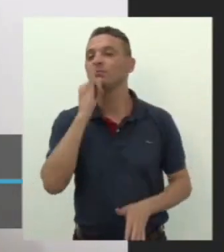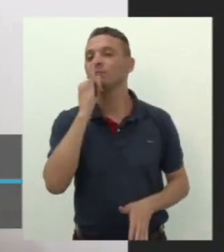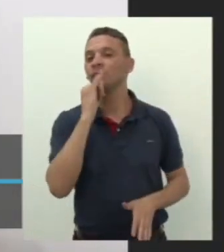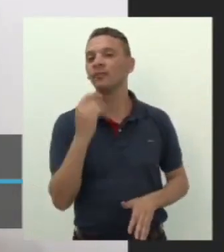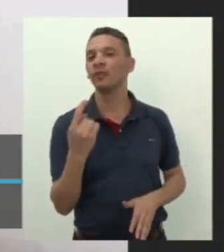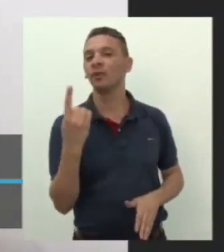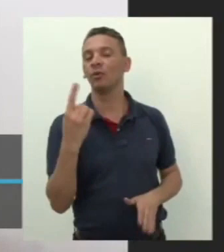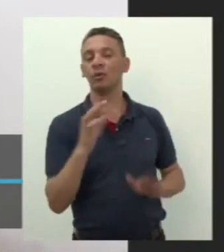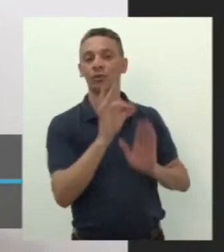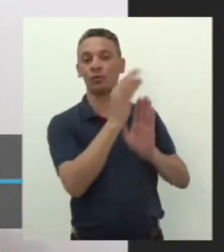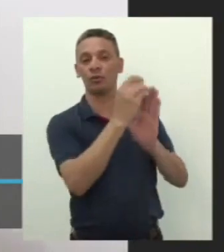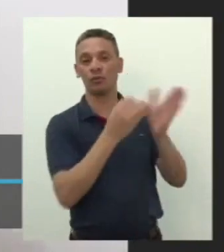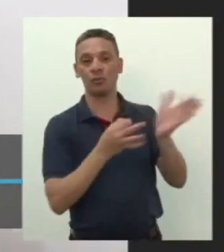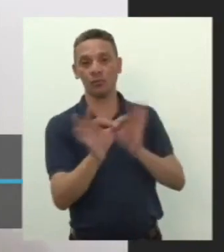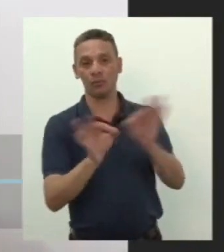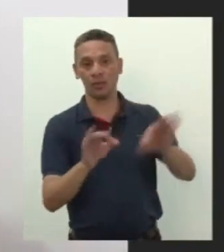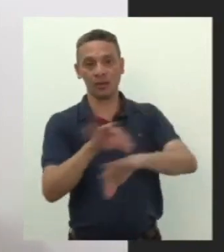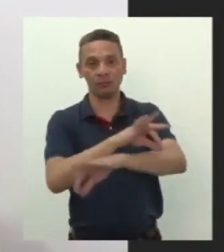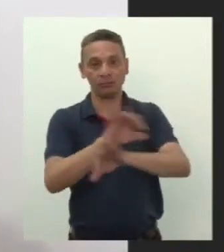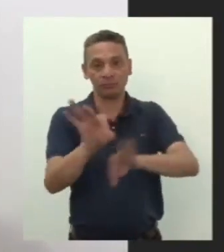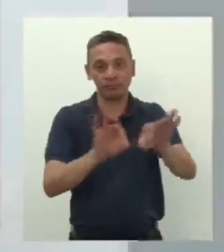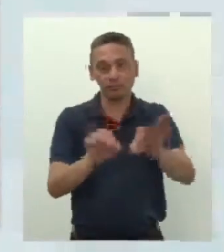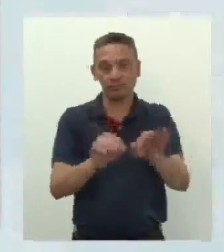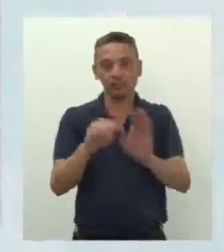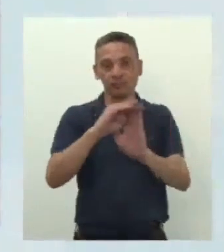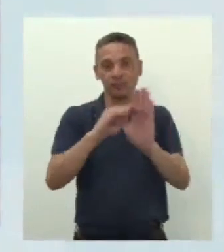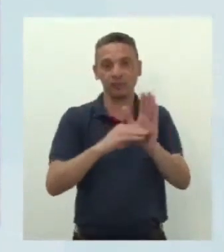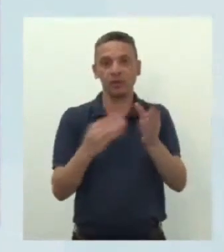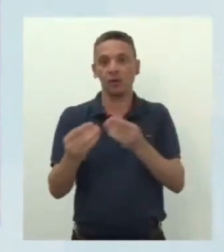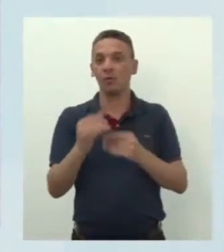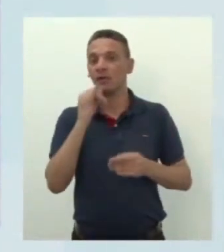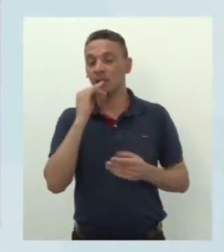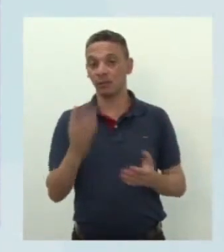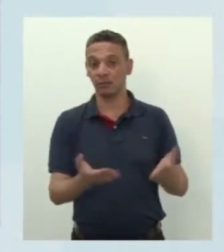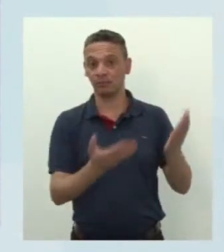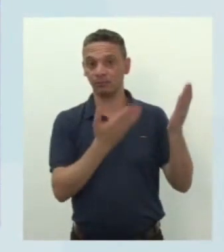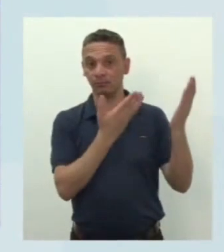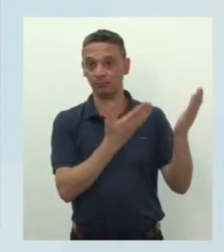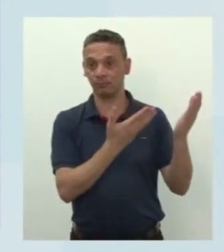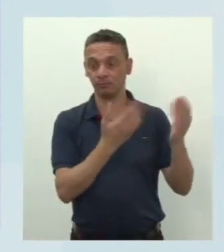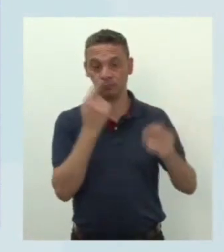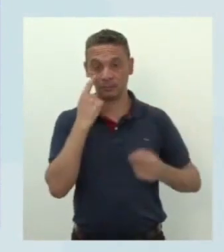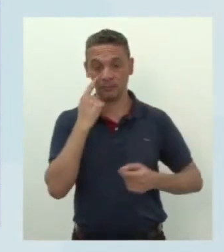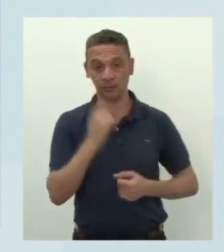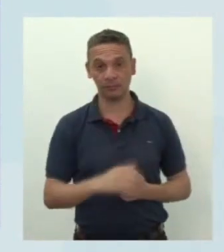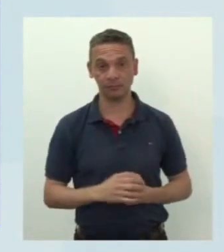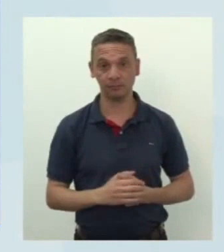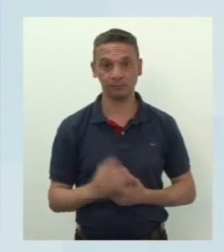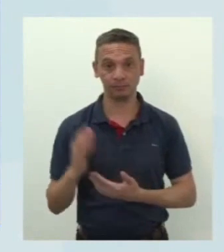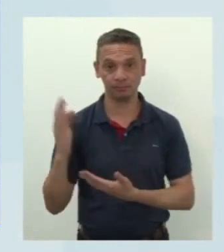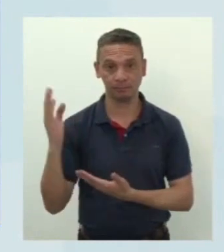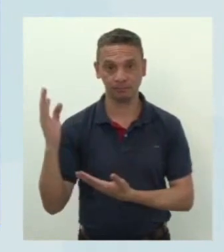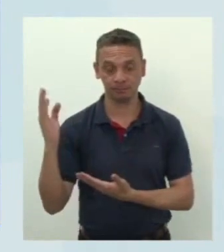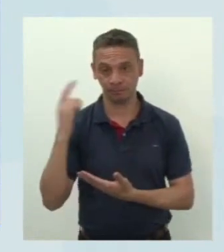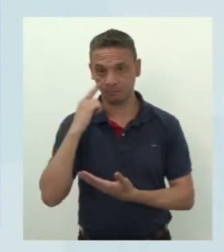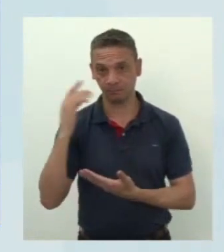do nosso plano. A gente também fez um plano como exemplo e aí a gente vai mostrar o exemplo do nosso